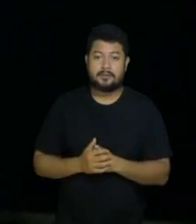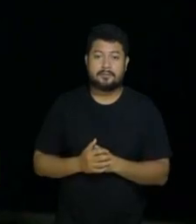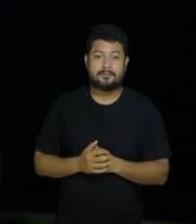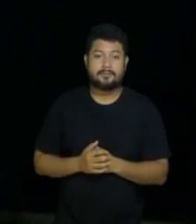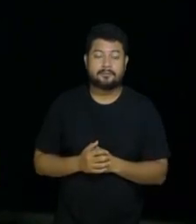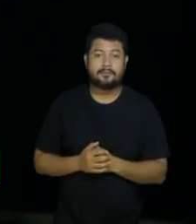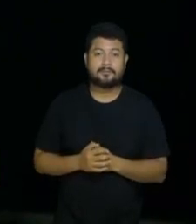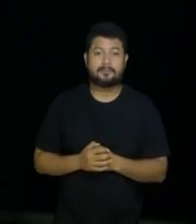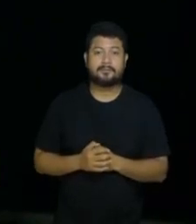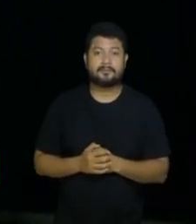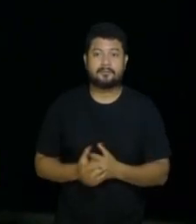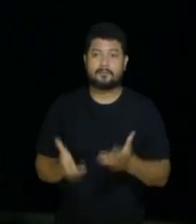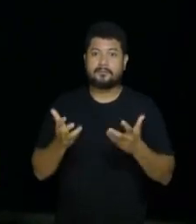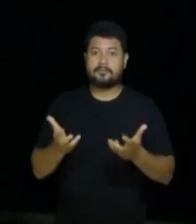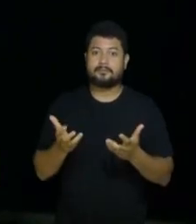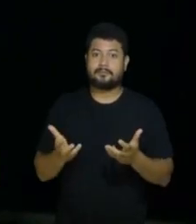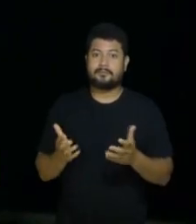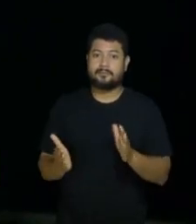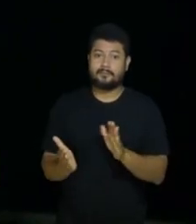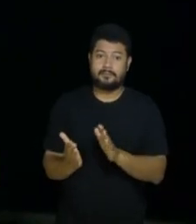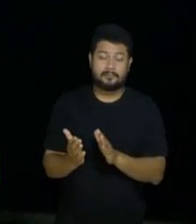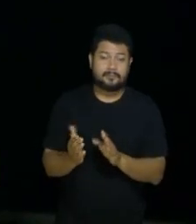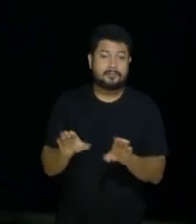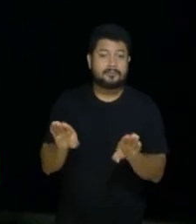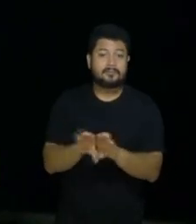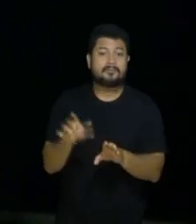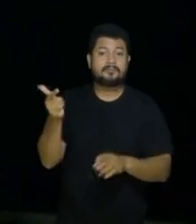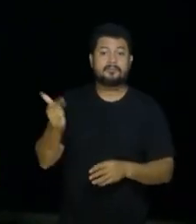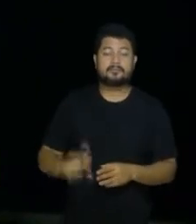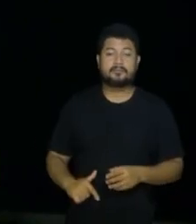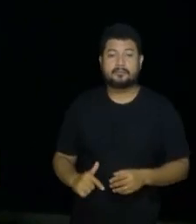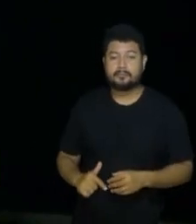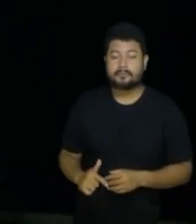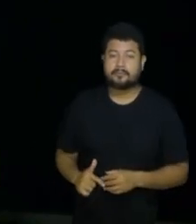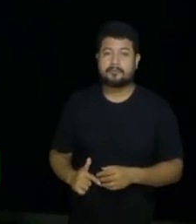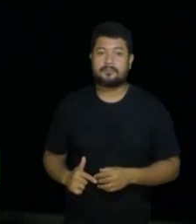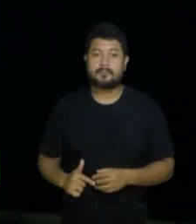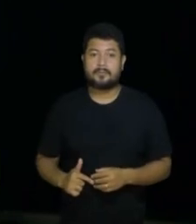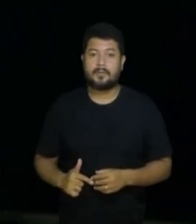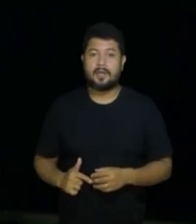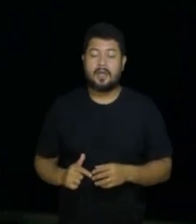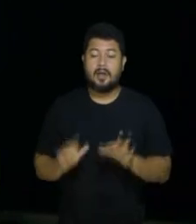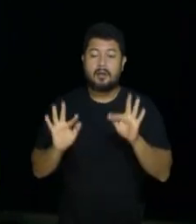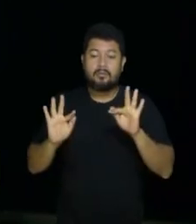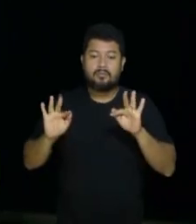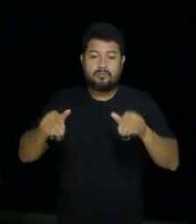também, senhor presidente, deixar a minha mensagem final,